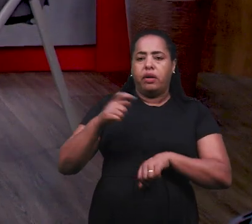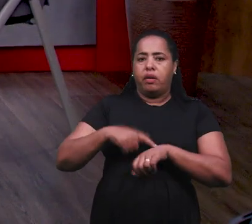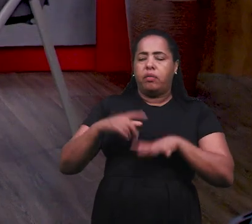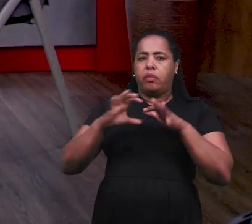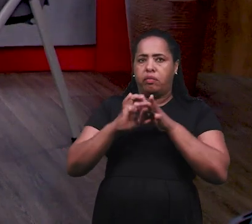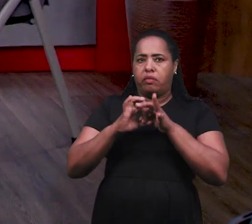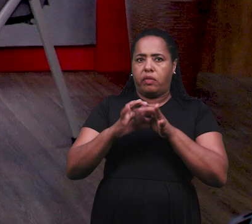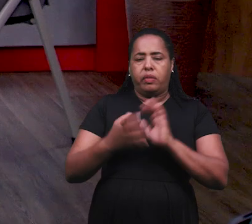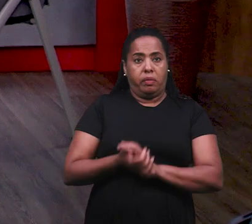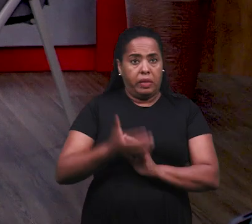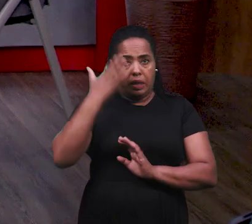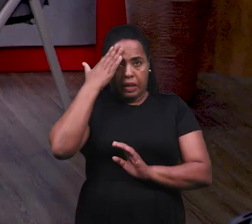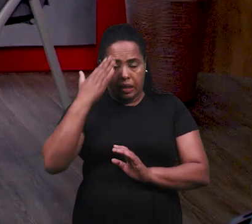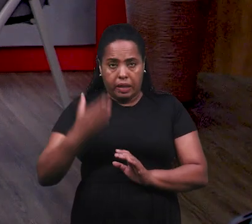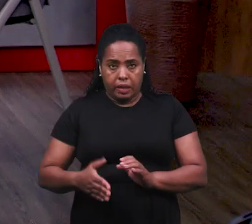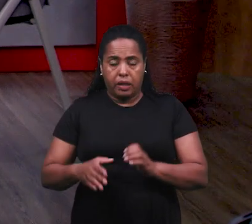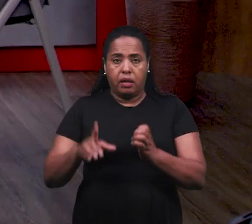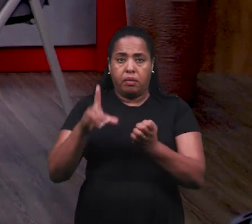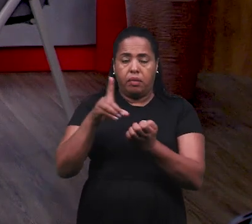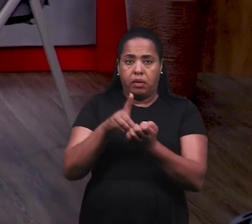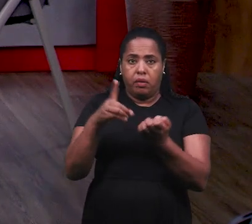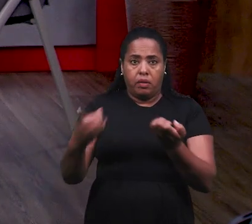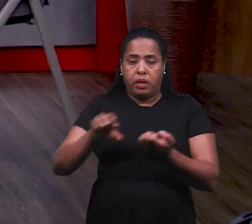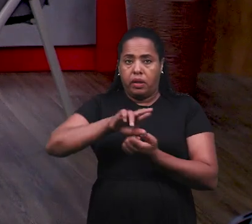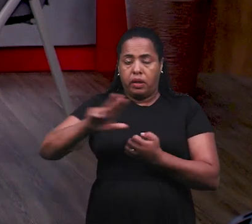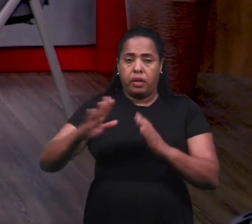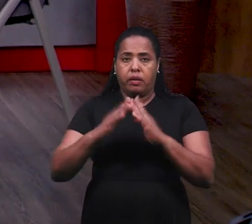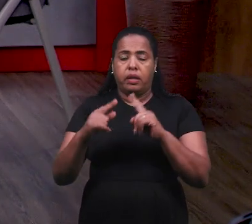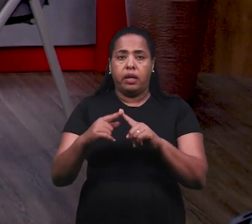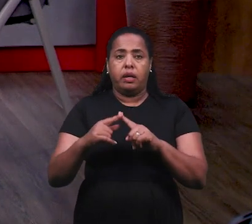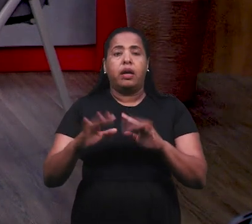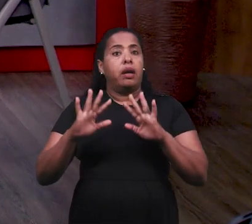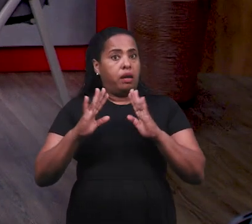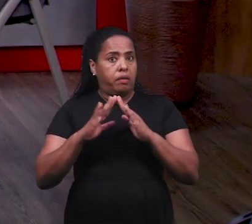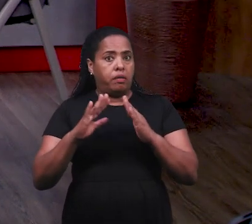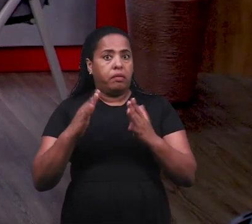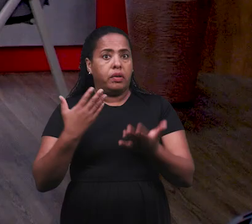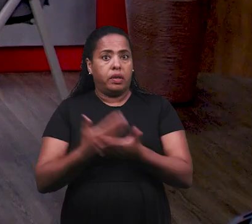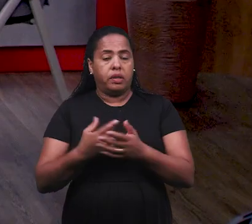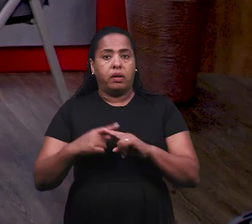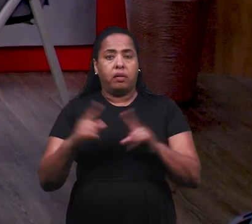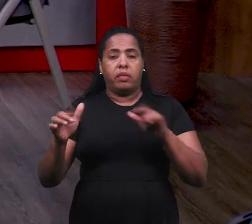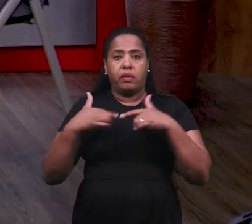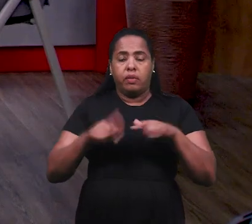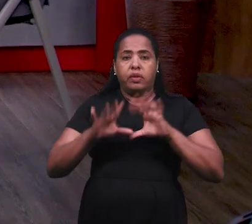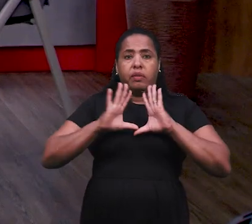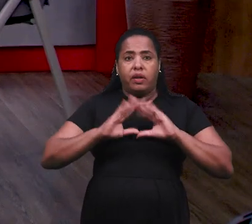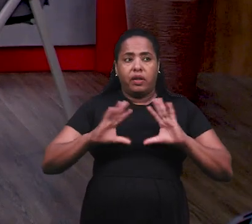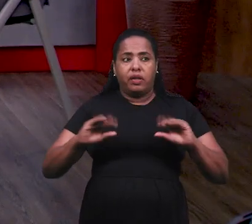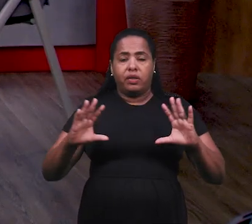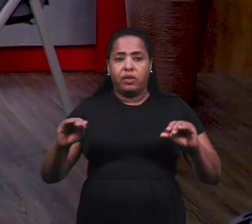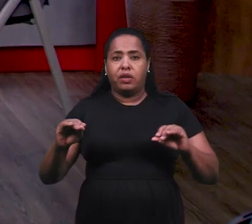sabemos que o DOD não é uma igreja, é uma Sim, escola. claro. Mas esse trabalho de aconselhamento e de conforto e